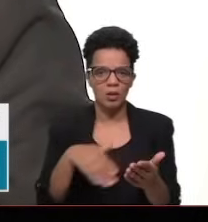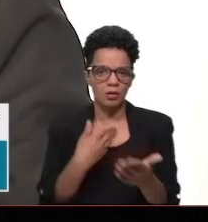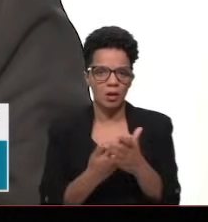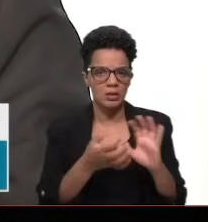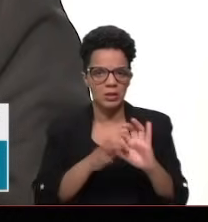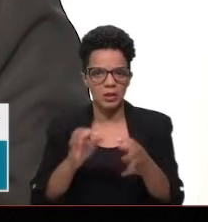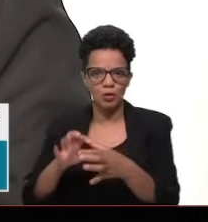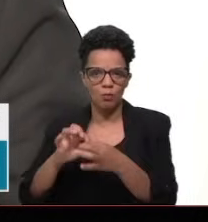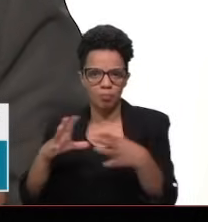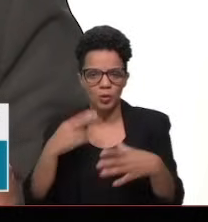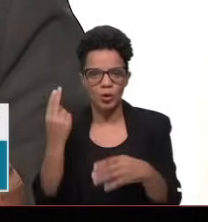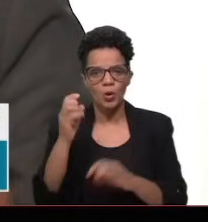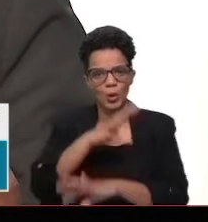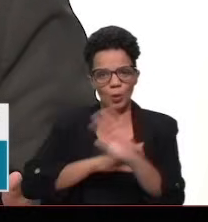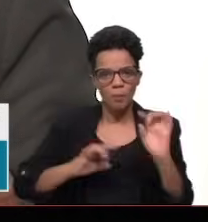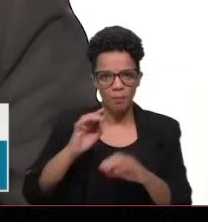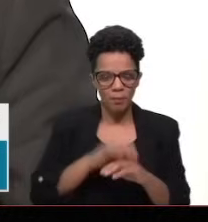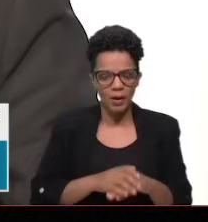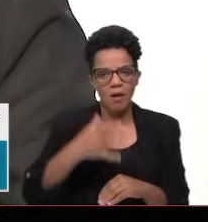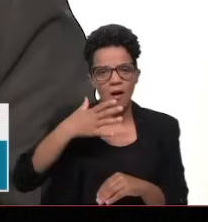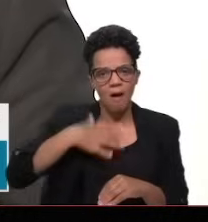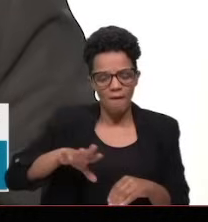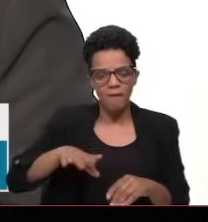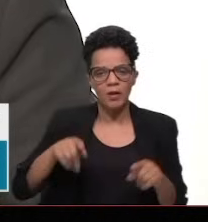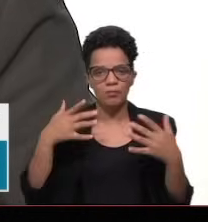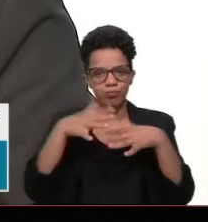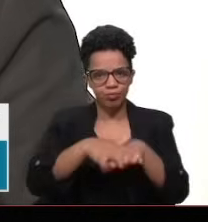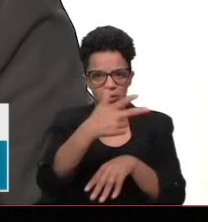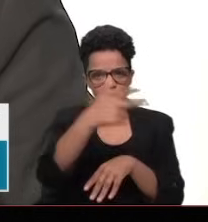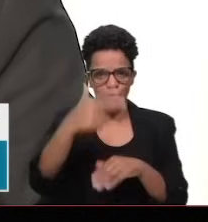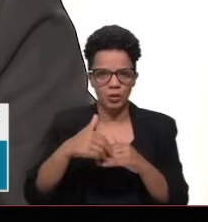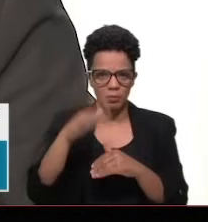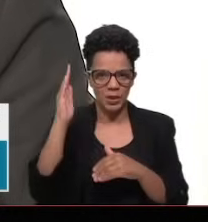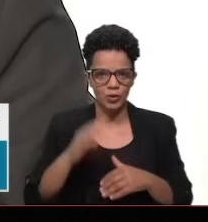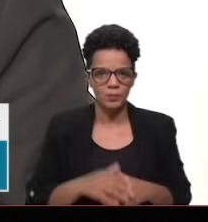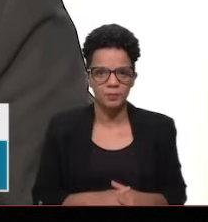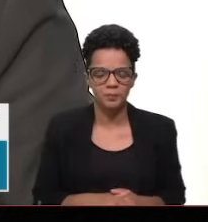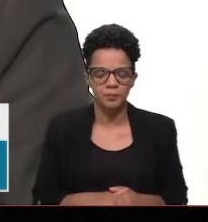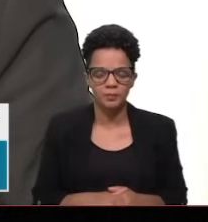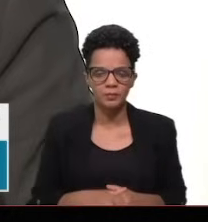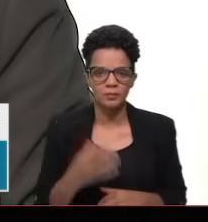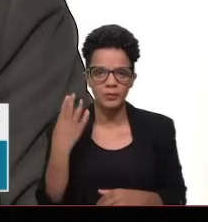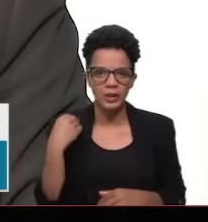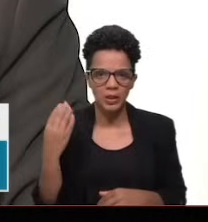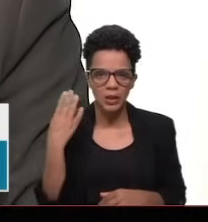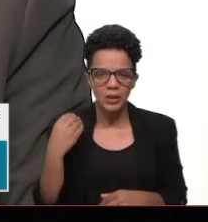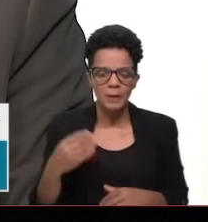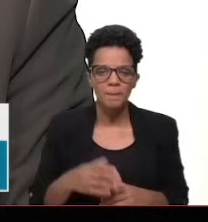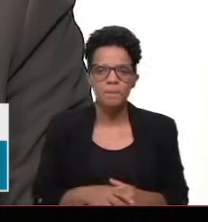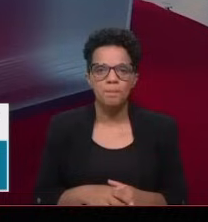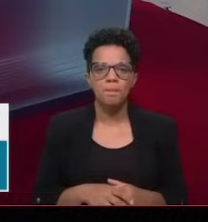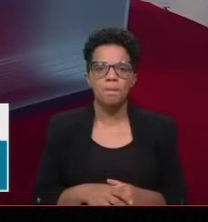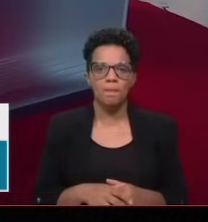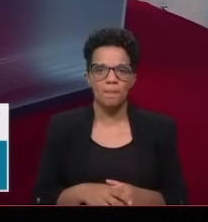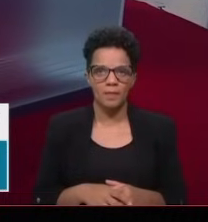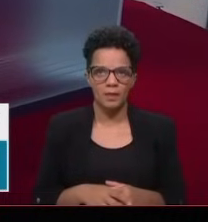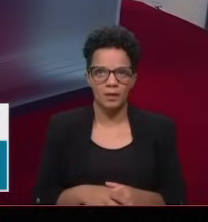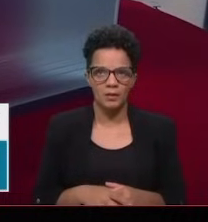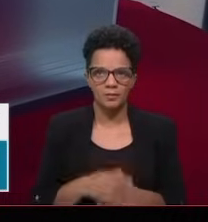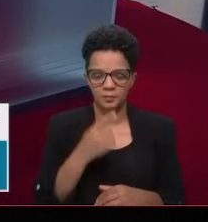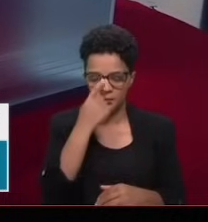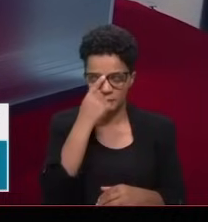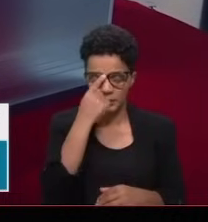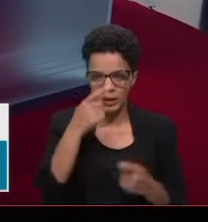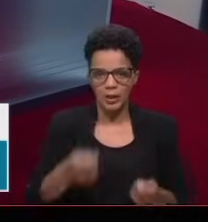sentido numa União Europeia que nós queremos que tenha cada vez uma maior integração Catarina Martins eh Precisamos de uma de um